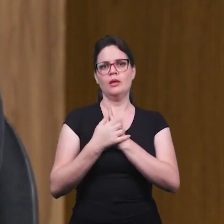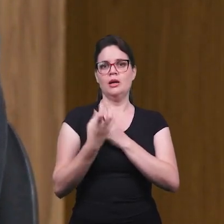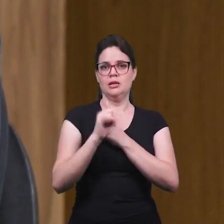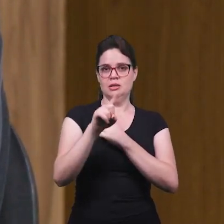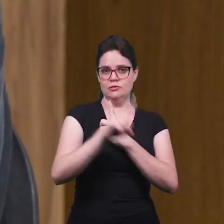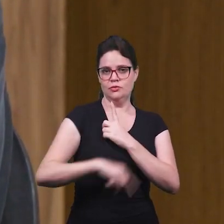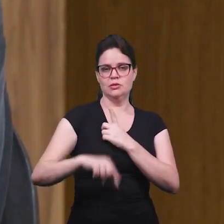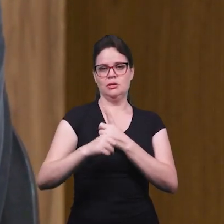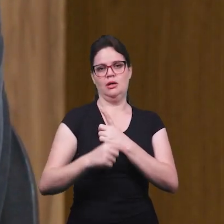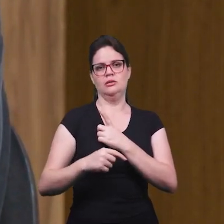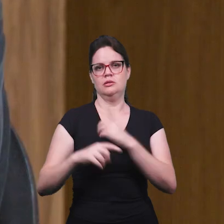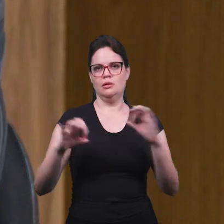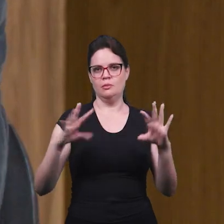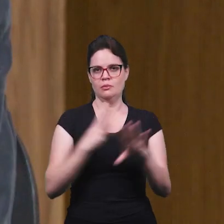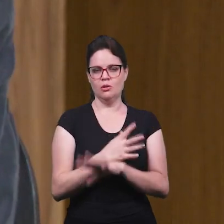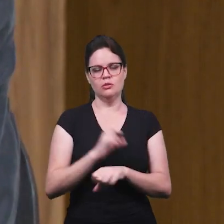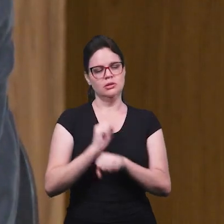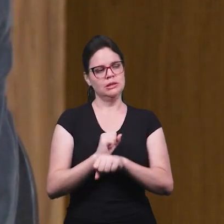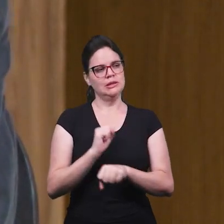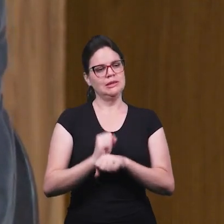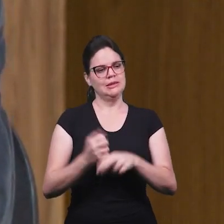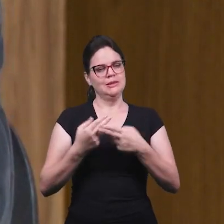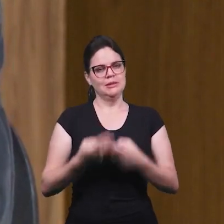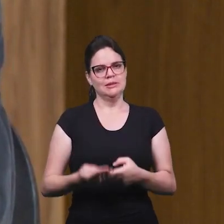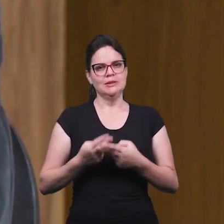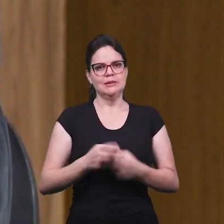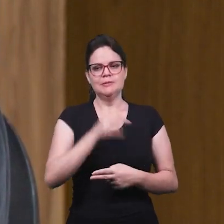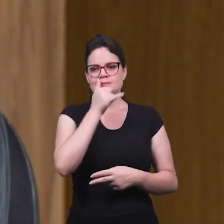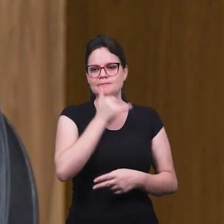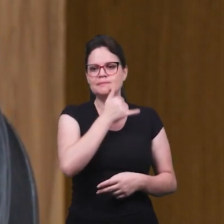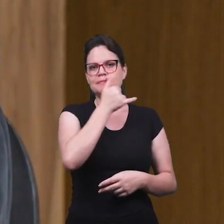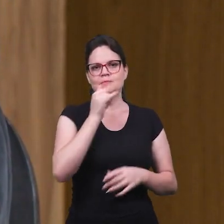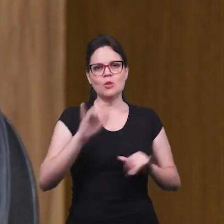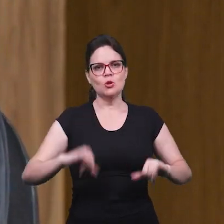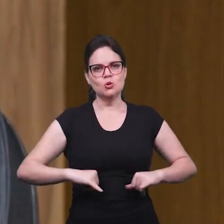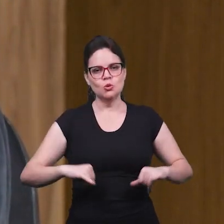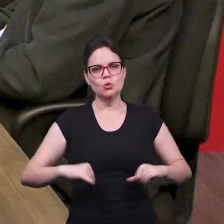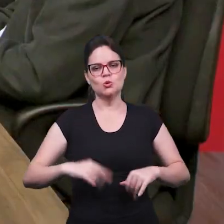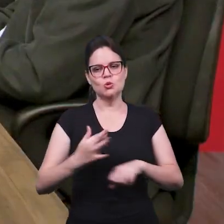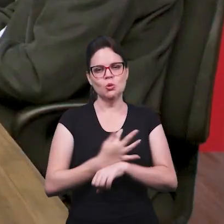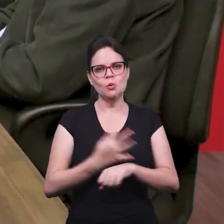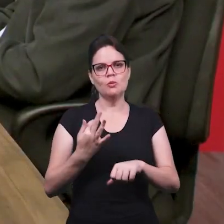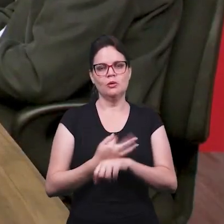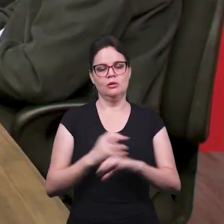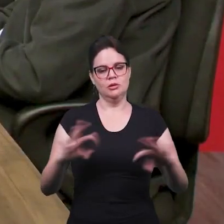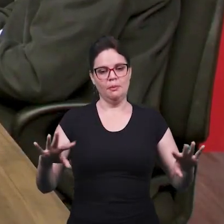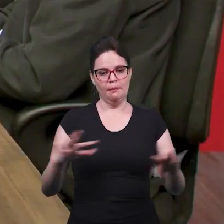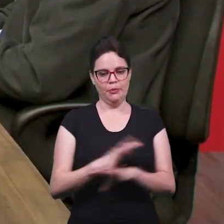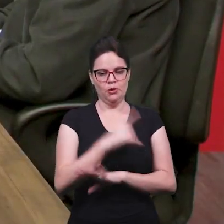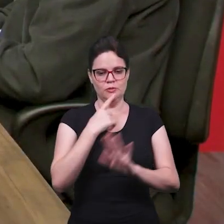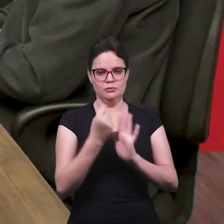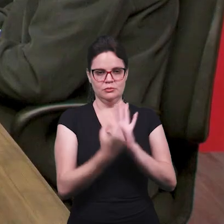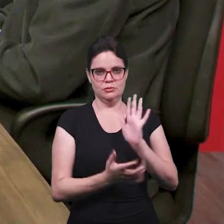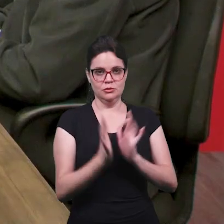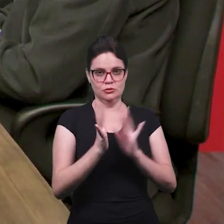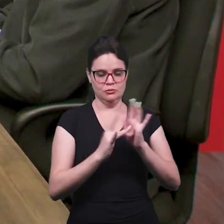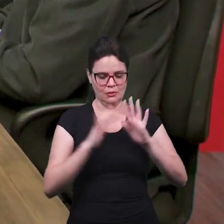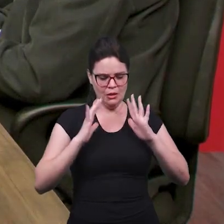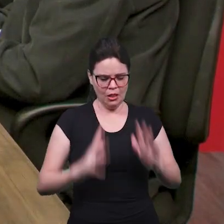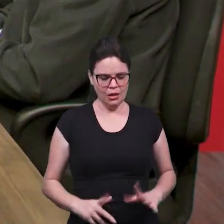estavam preparados para serem arrebatados e viverem as bodas do Cordeiro. Muito bem, eu acho que